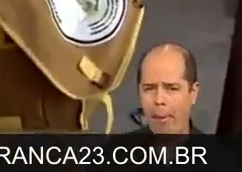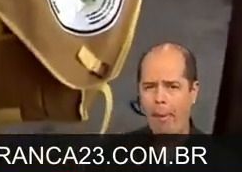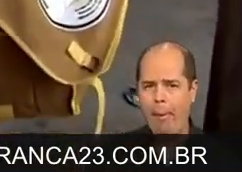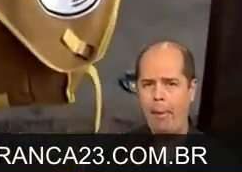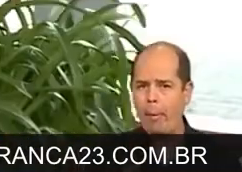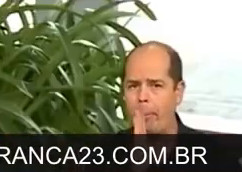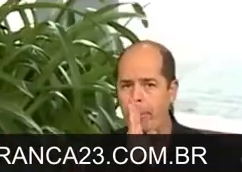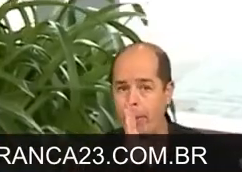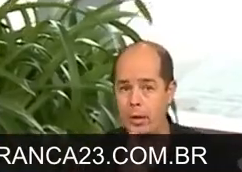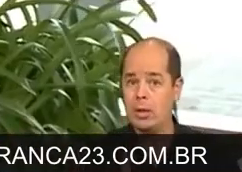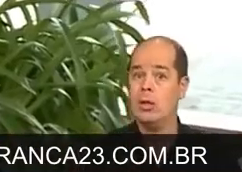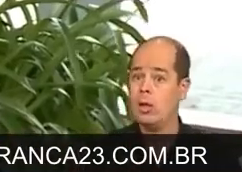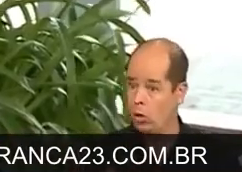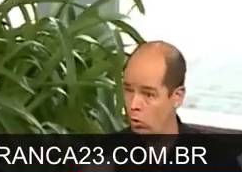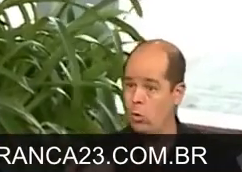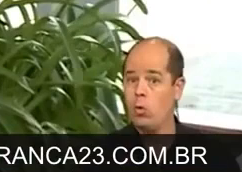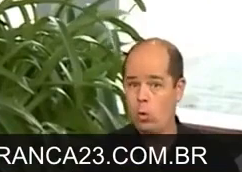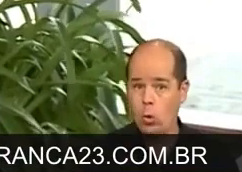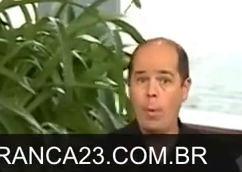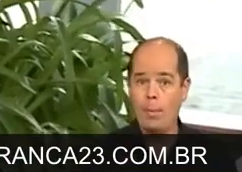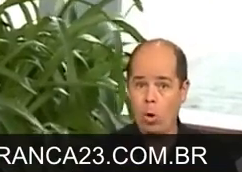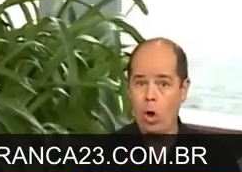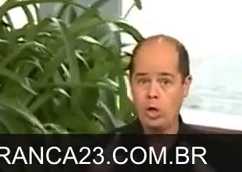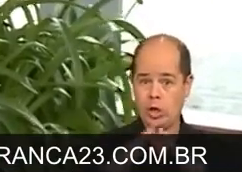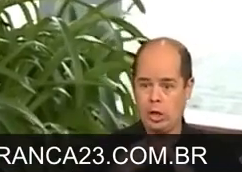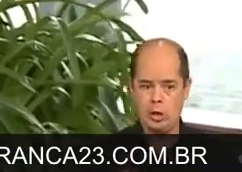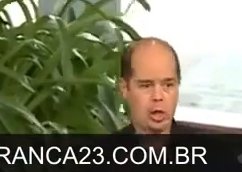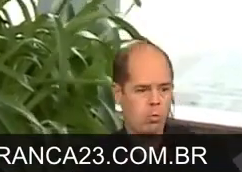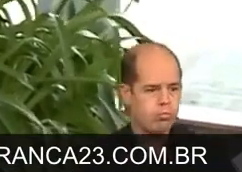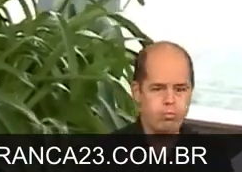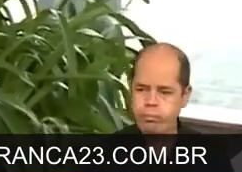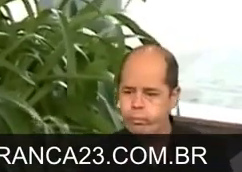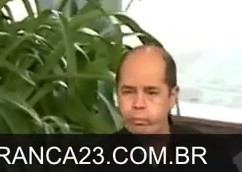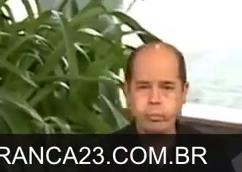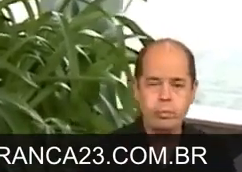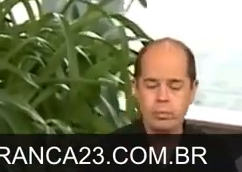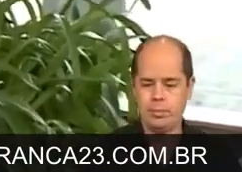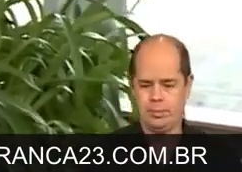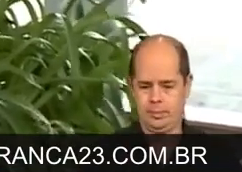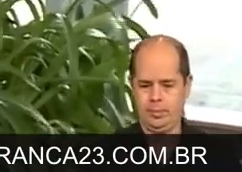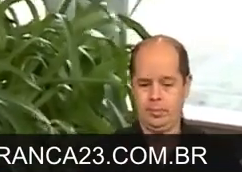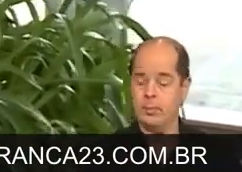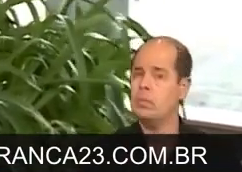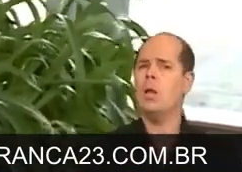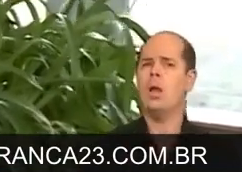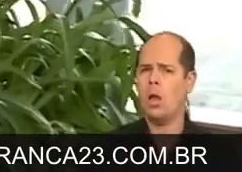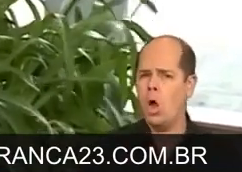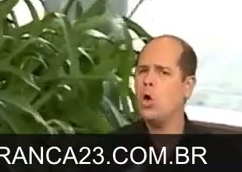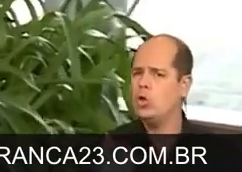ajudar no combate. A gente sempre toma cuidado, porque já tive dengue, assim, os sintomas